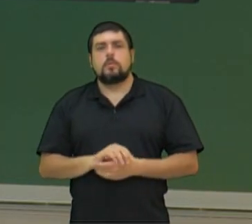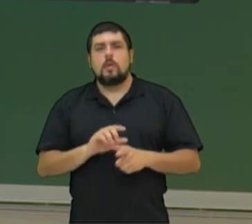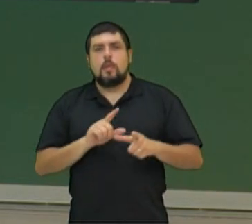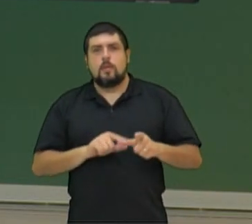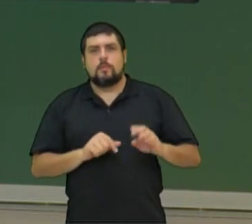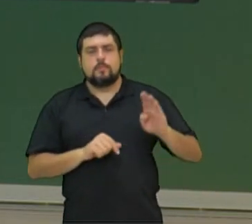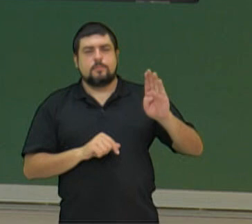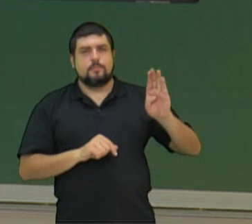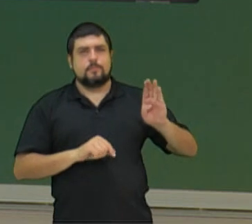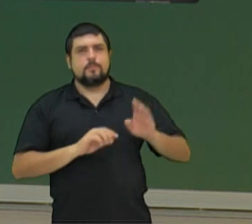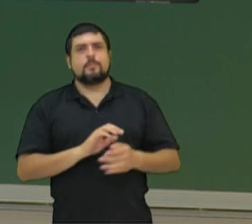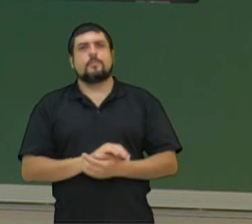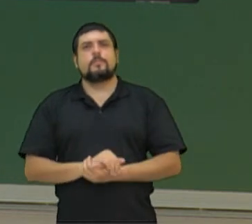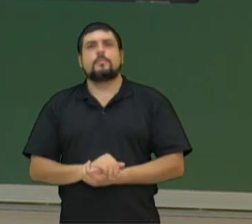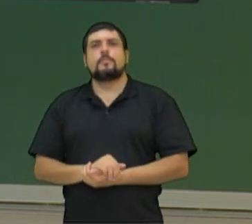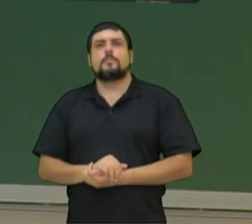B.